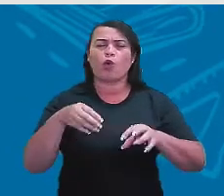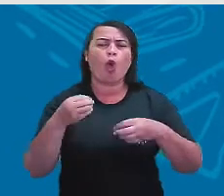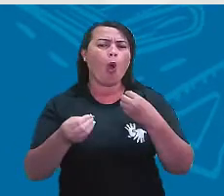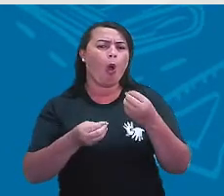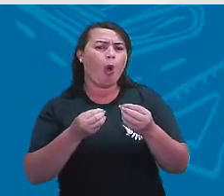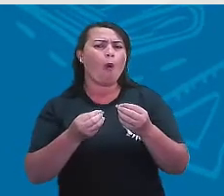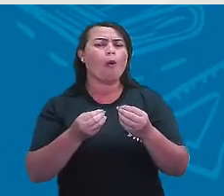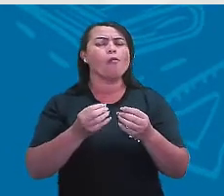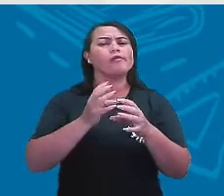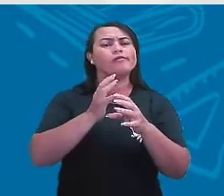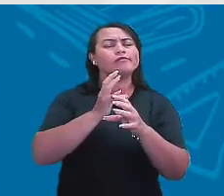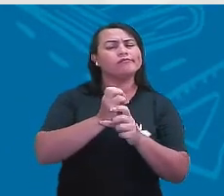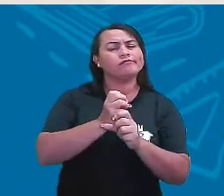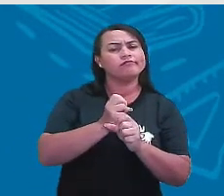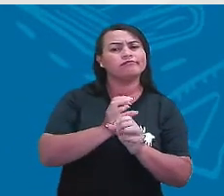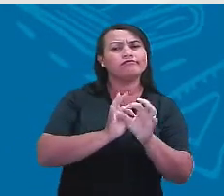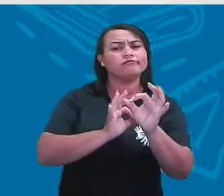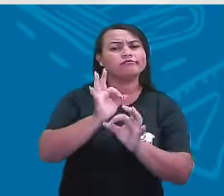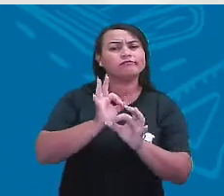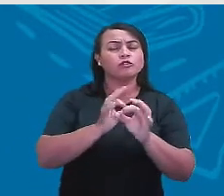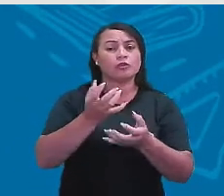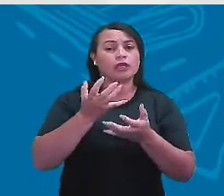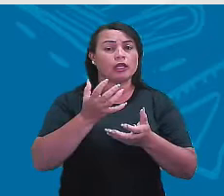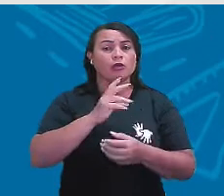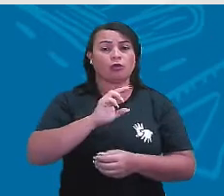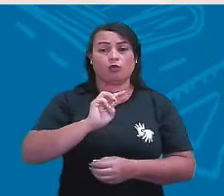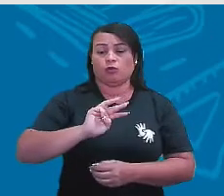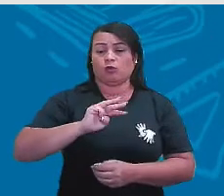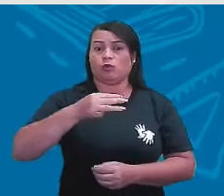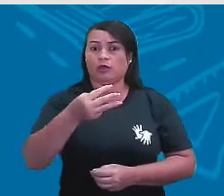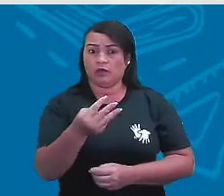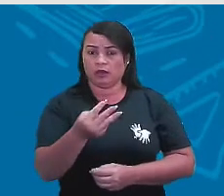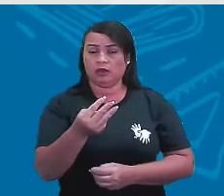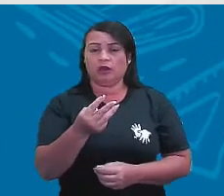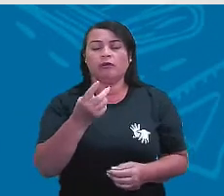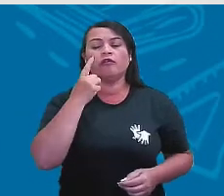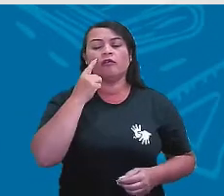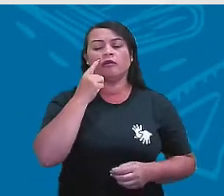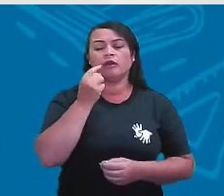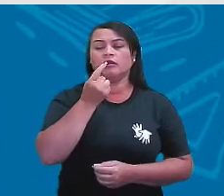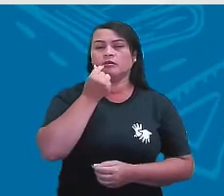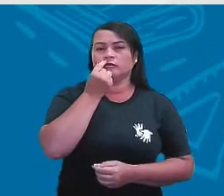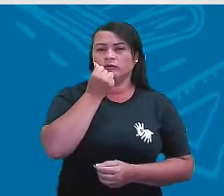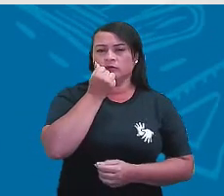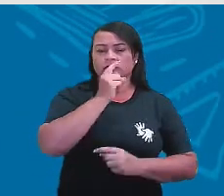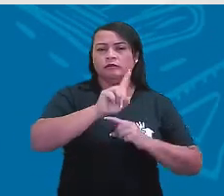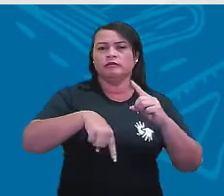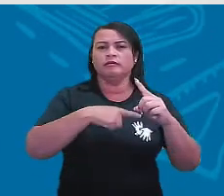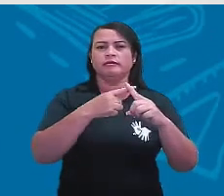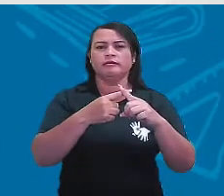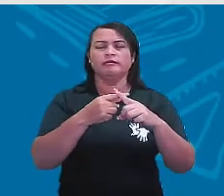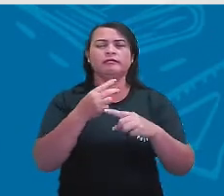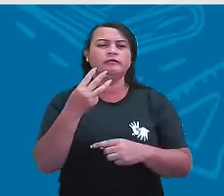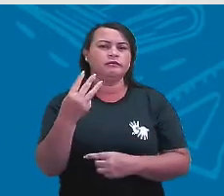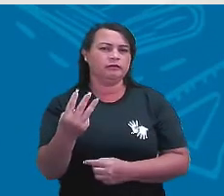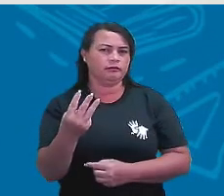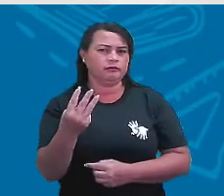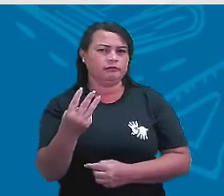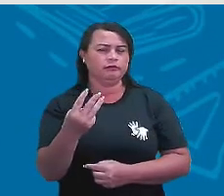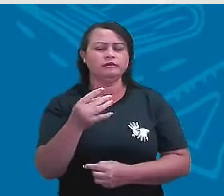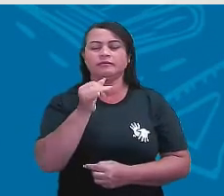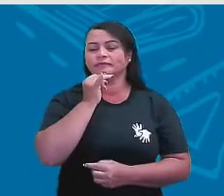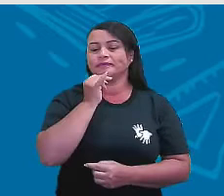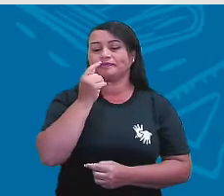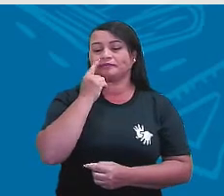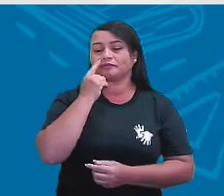a gente quer o triplo, então, a gente vai pegar a quantia de lápis e vai multiplicar por 3. Que ele fala